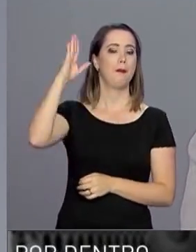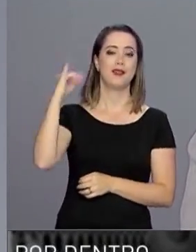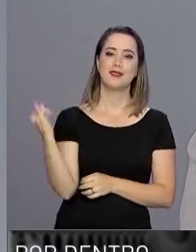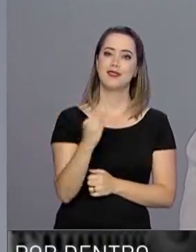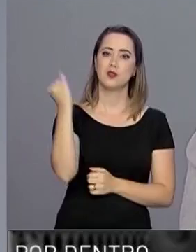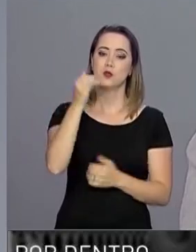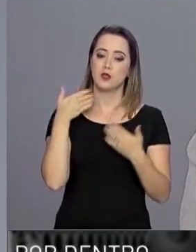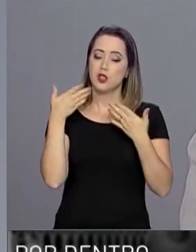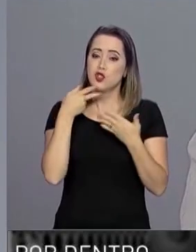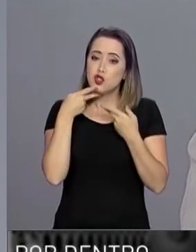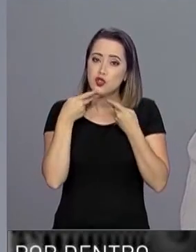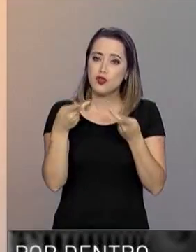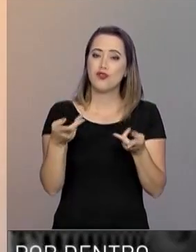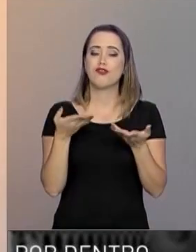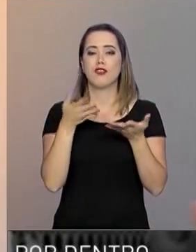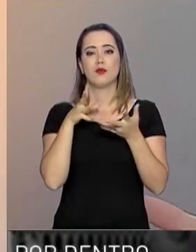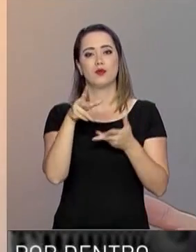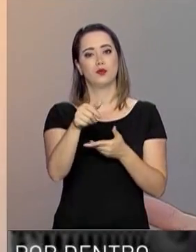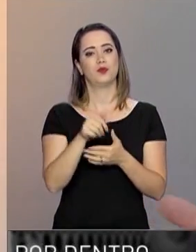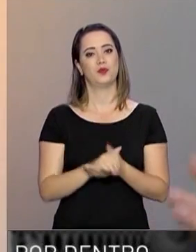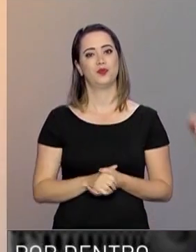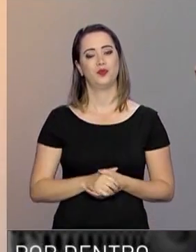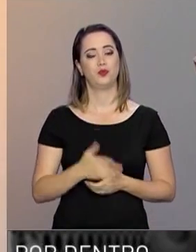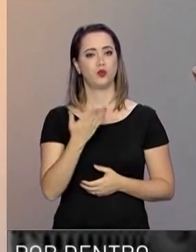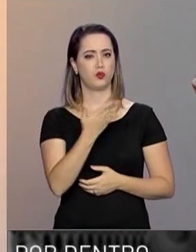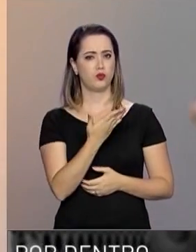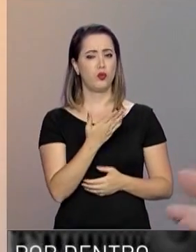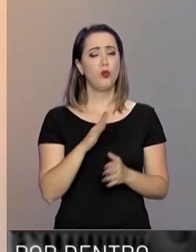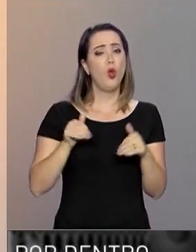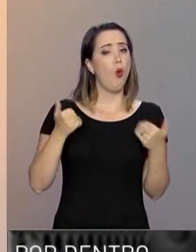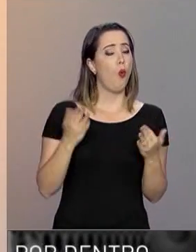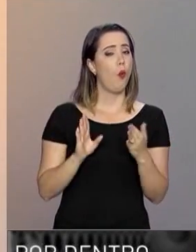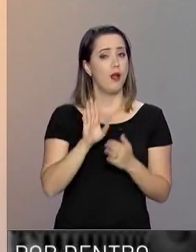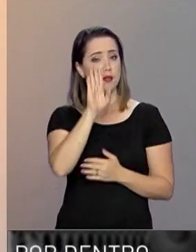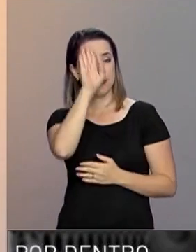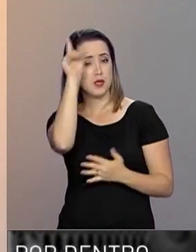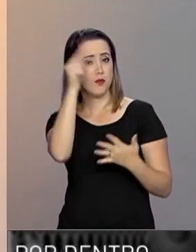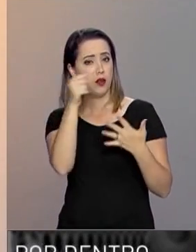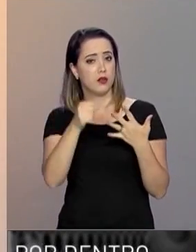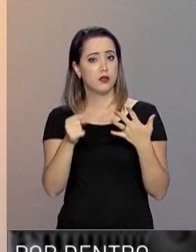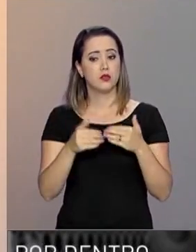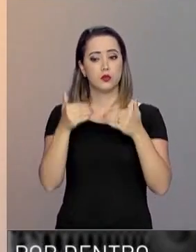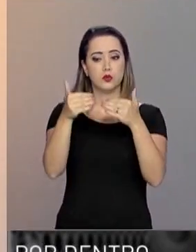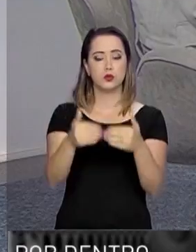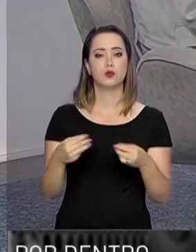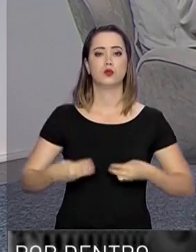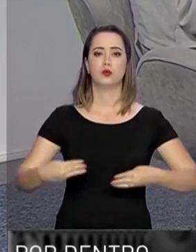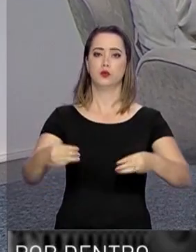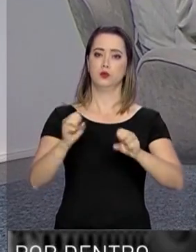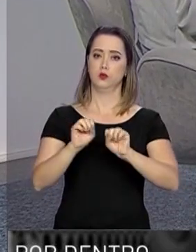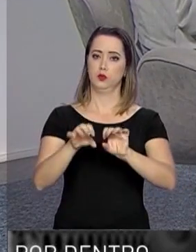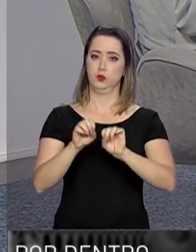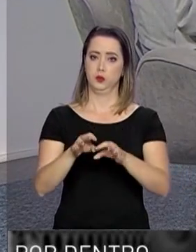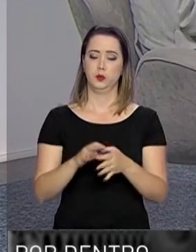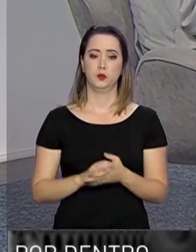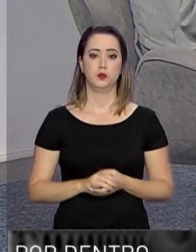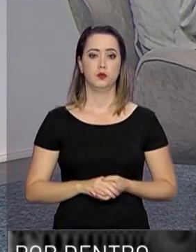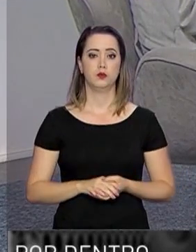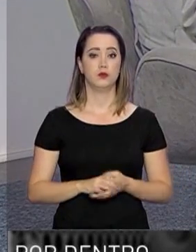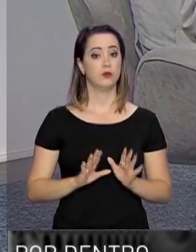importante ainda que a gente fale sobre isso. Ministro, quais são as prioridades da sua gestão à frente do Ministério da Educação? Primeiro que nós